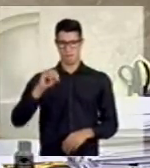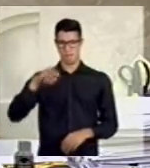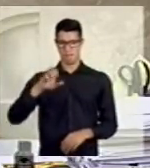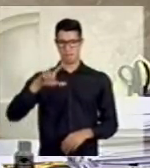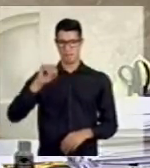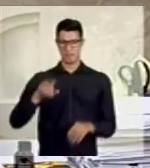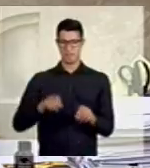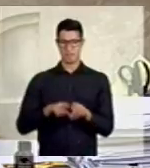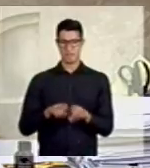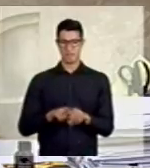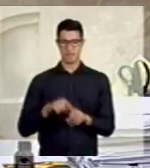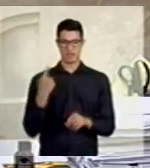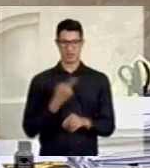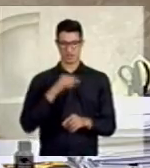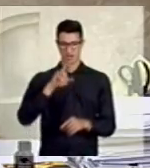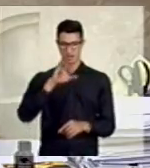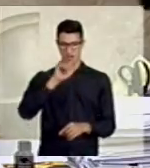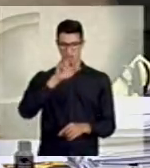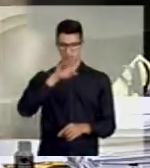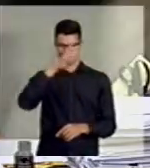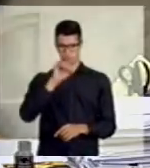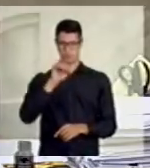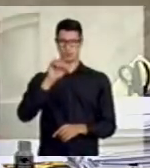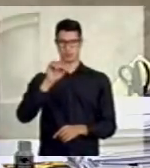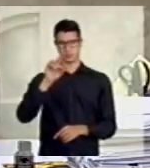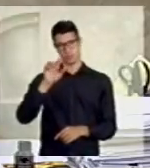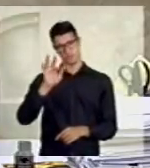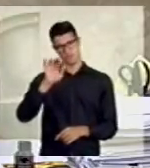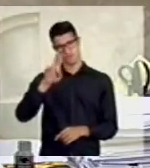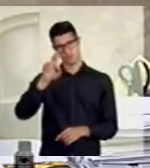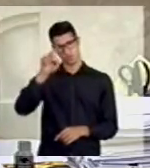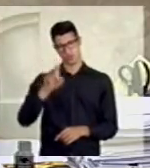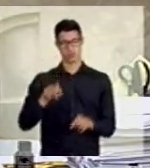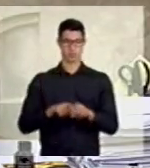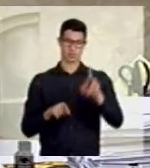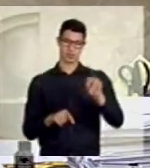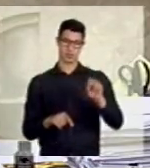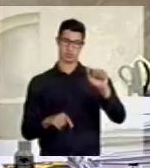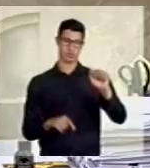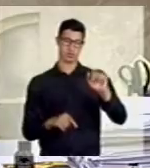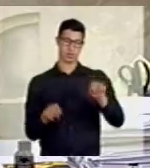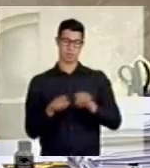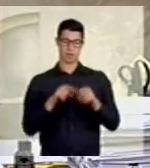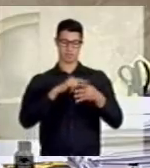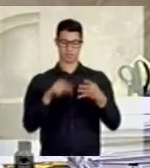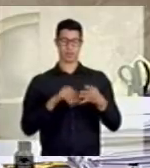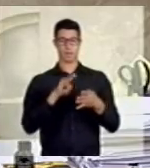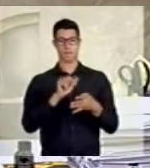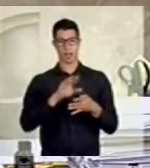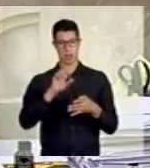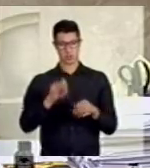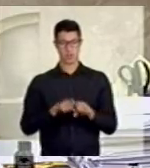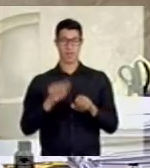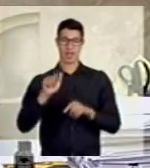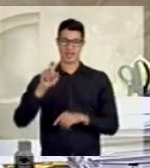Gilmar Mendes, Ricardo Lewandowski, Dias Toffoli, Luiz Fux, Rosa Weber, Roberto Barroso, Edson Fachin e Alexandre